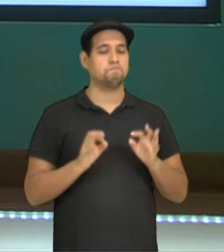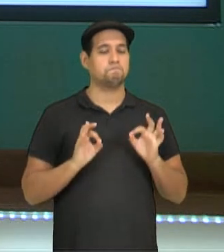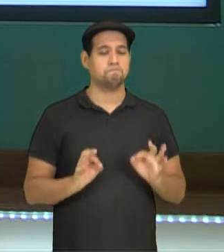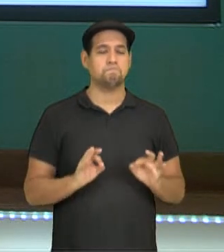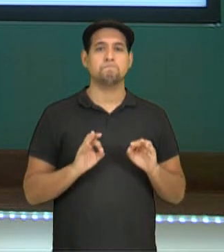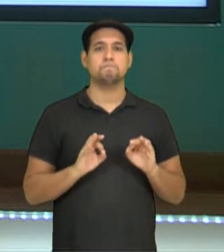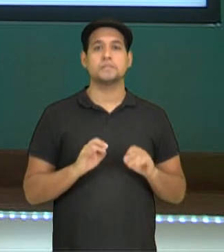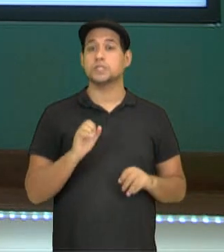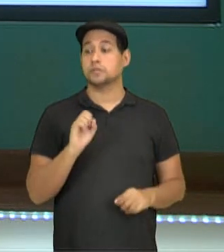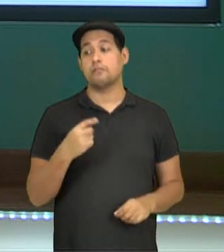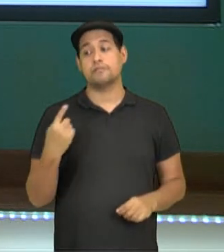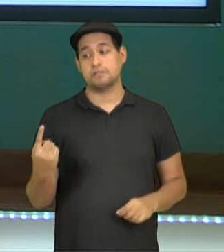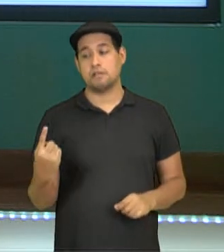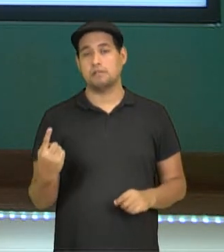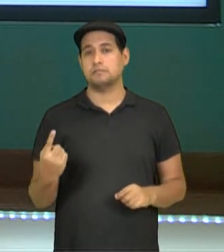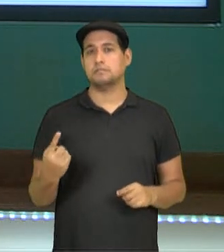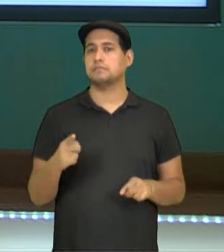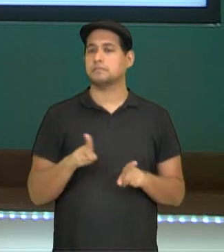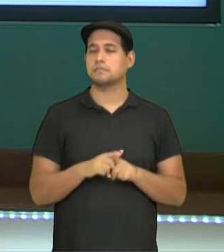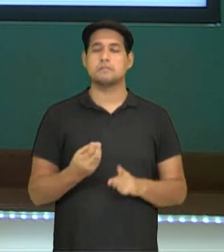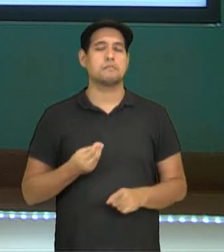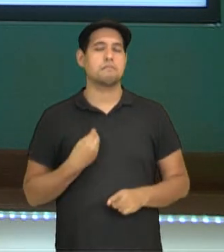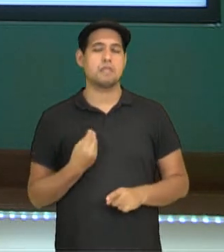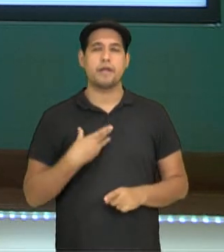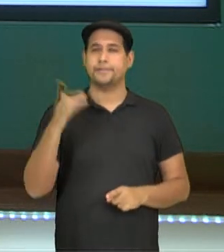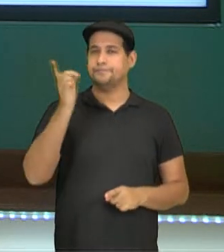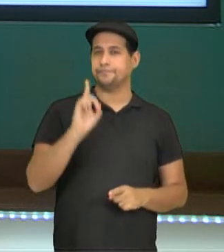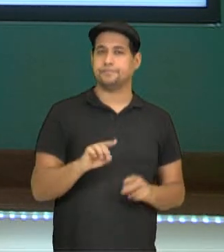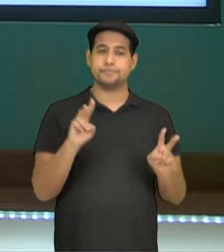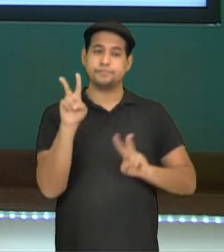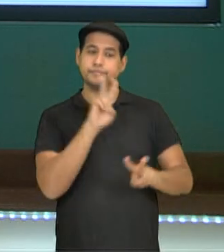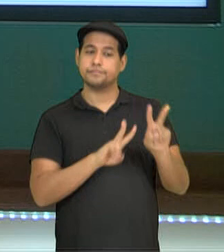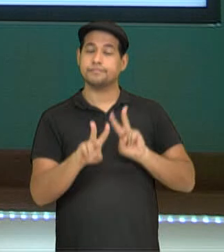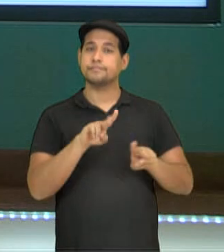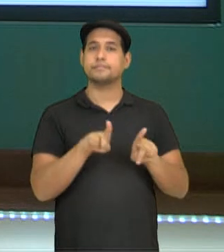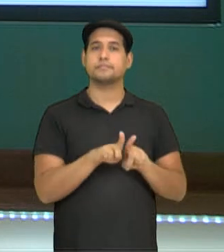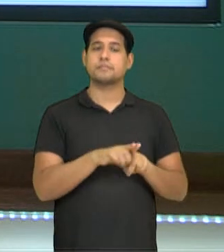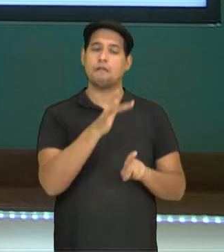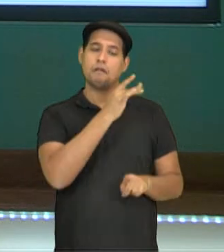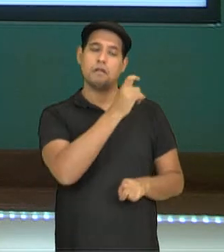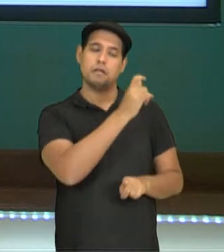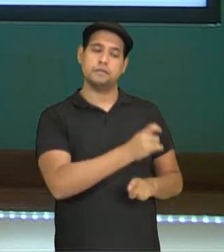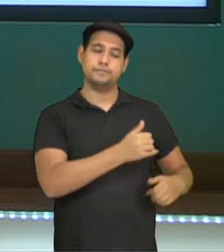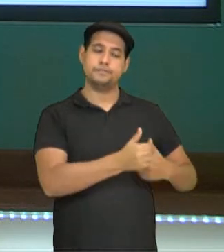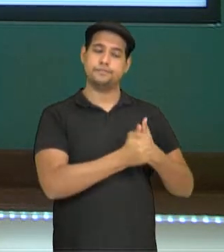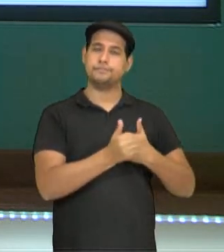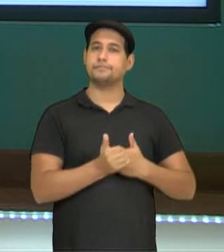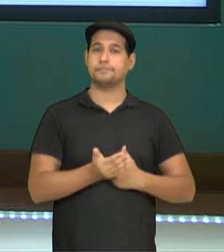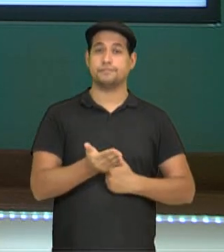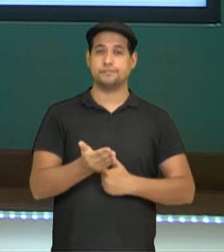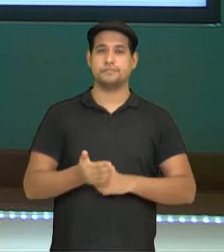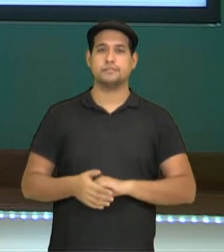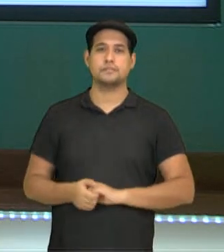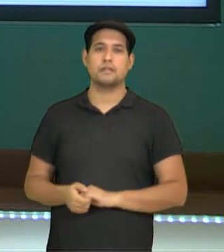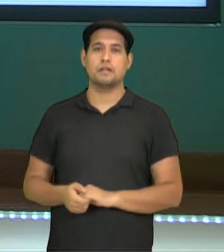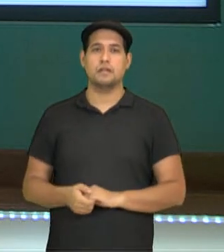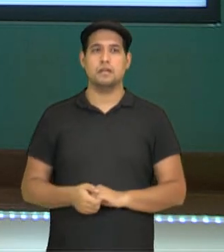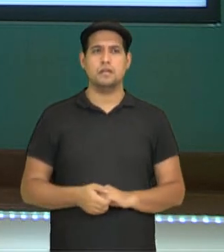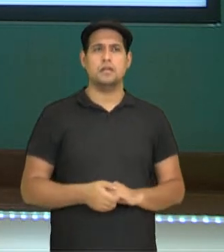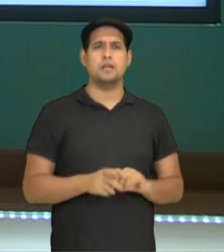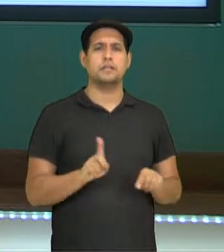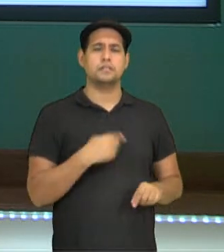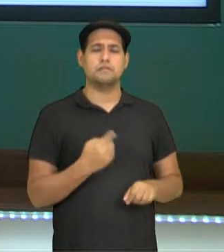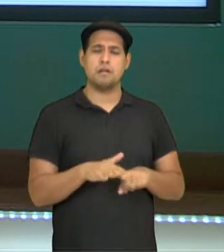né, por uma vez você vivenciando a deficiência visual e uma vez a pessoa que está do seu lado. Tá? E aí a